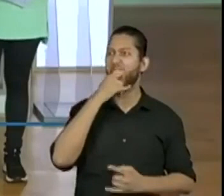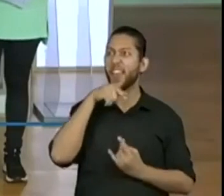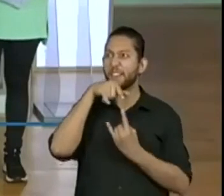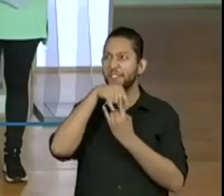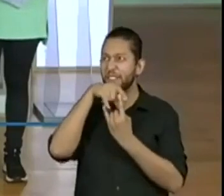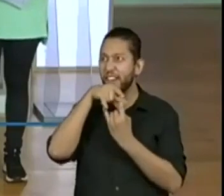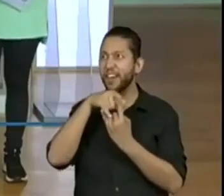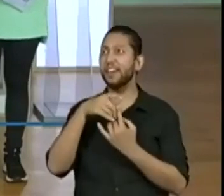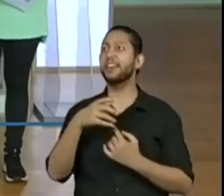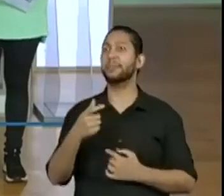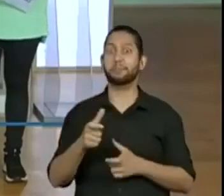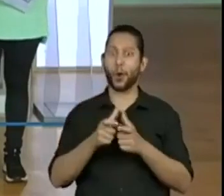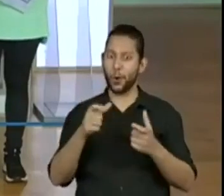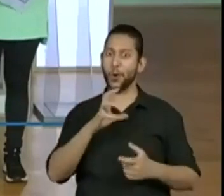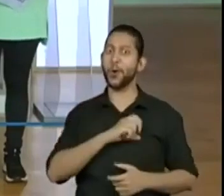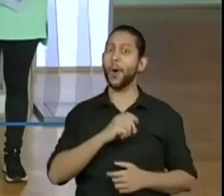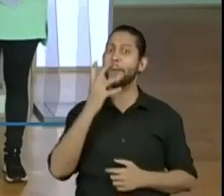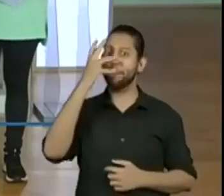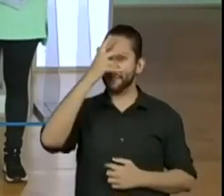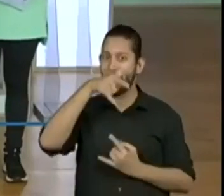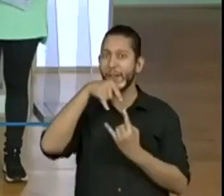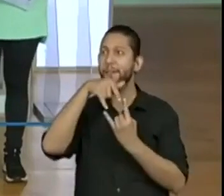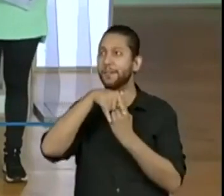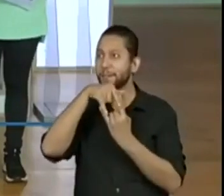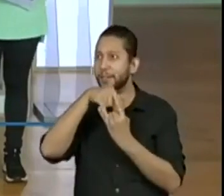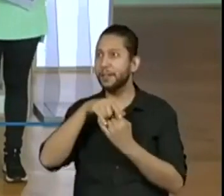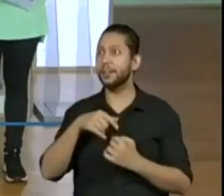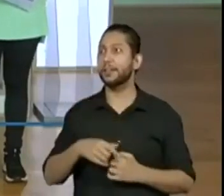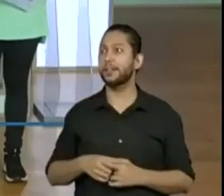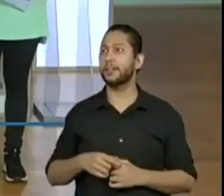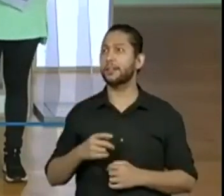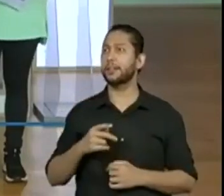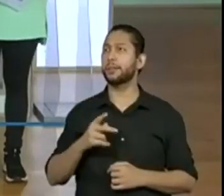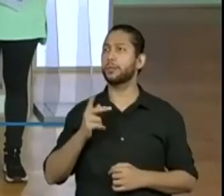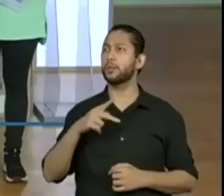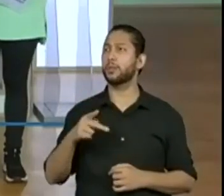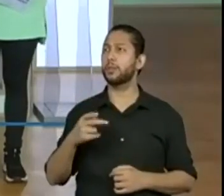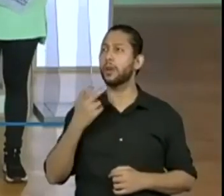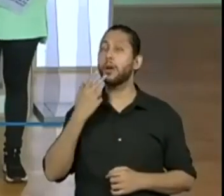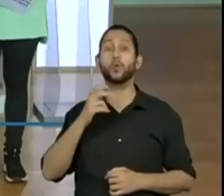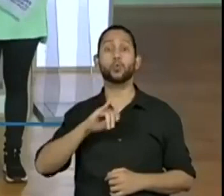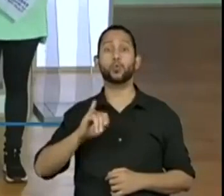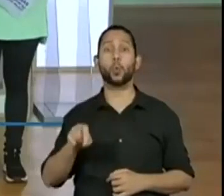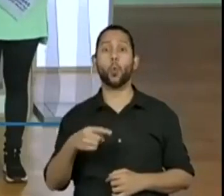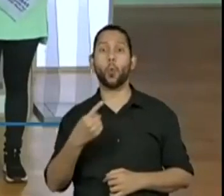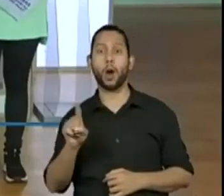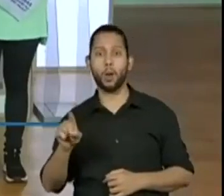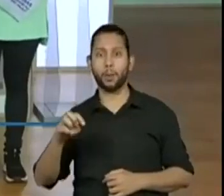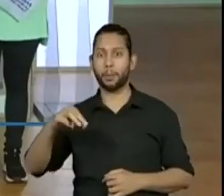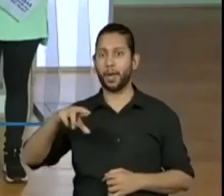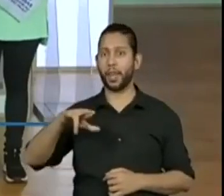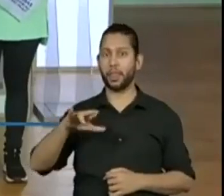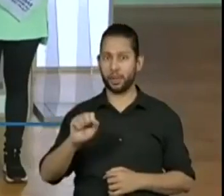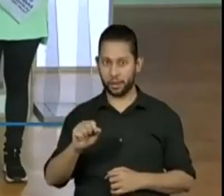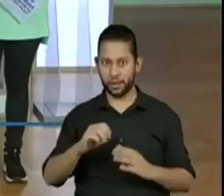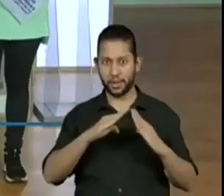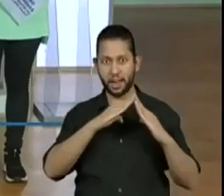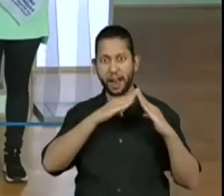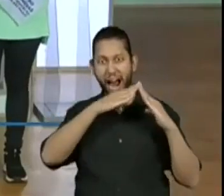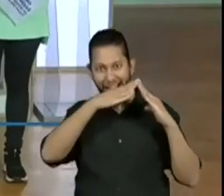Tem bastante gente nesse meu time da Bela e a Fera também. A Pro Marli mandou João e Maria. Pro